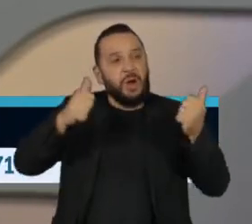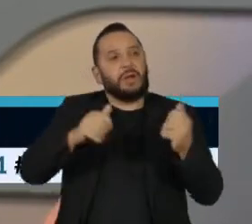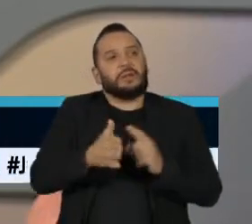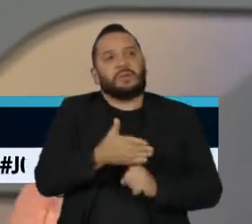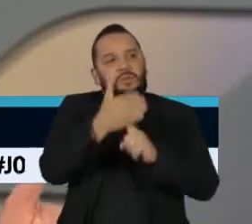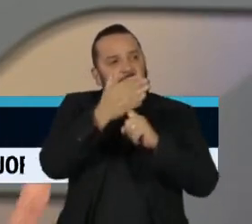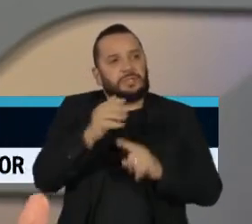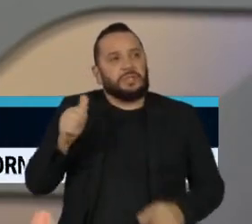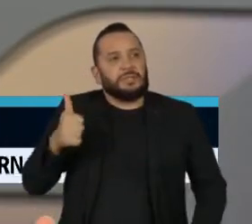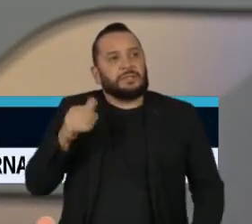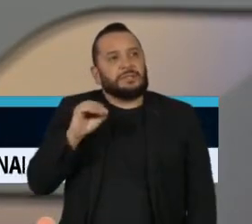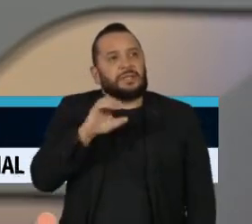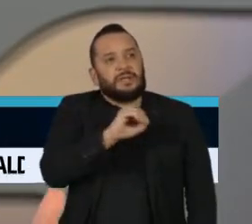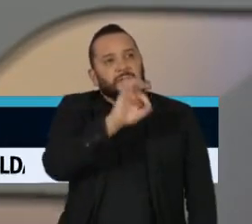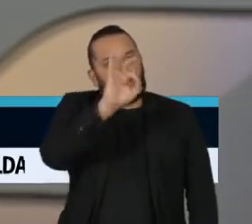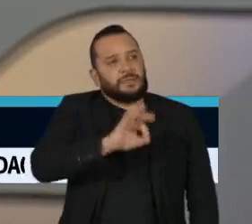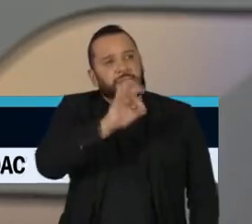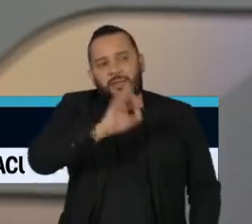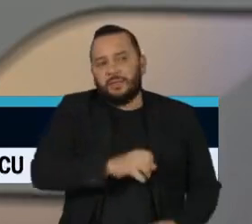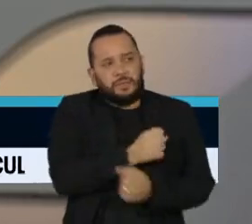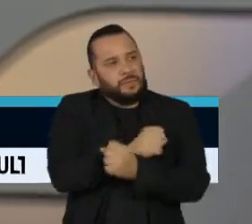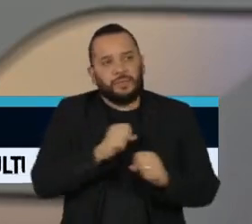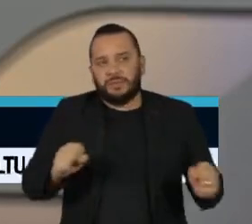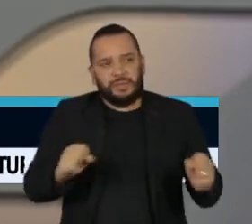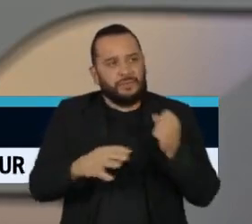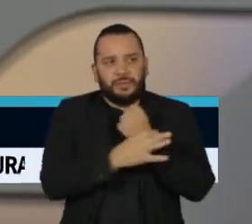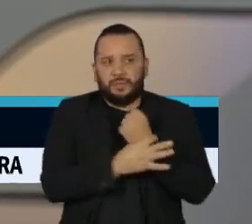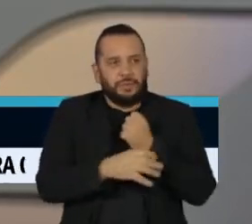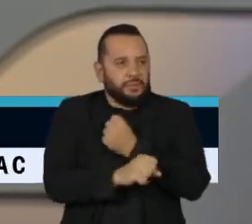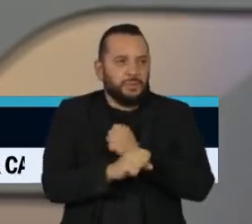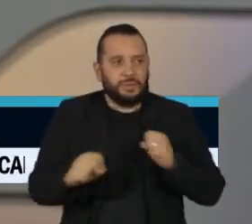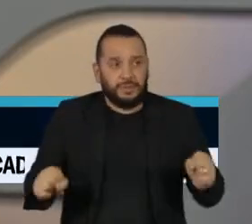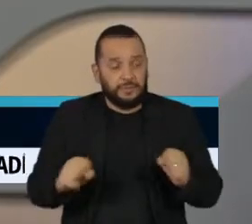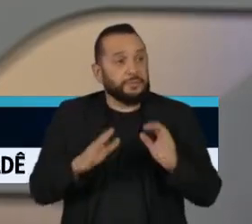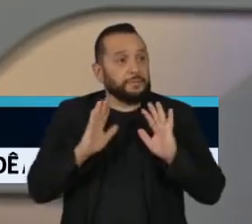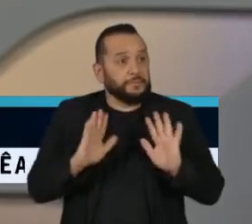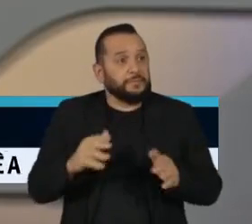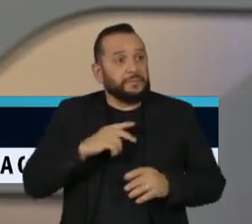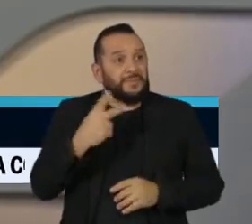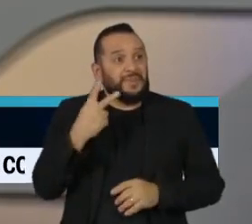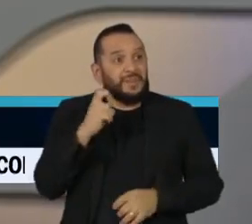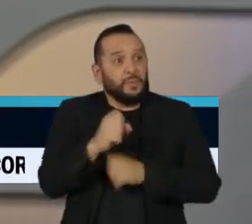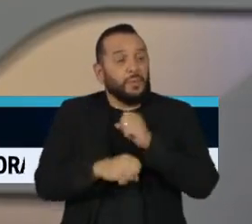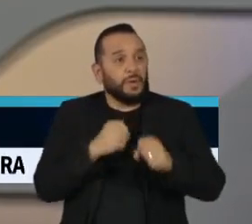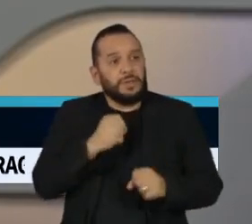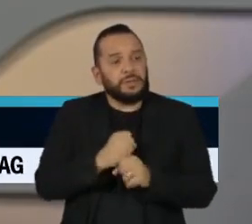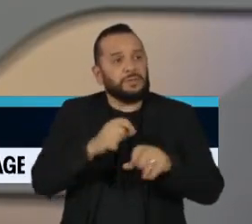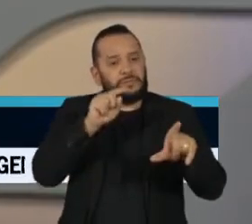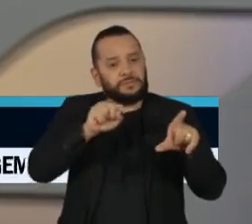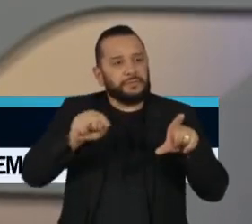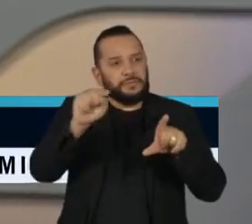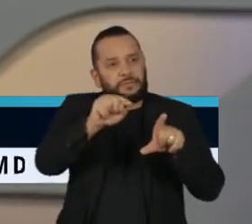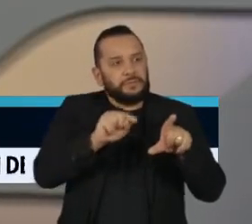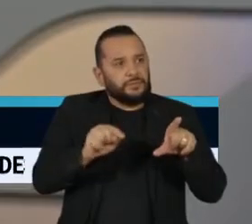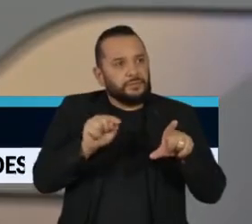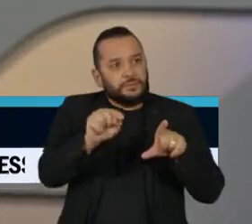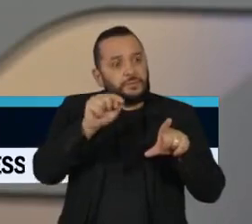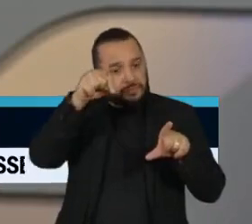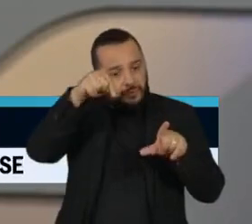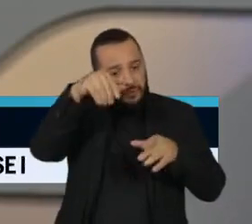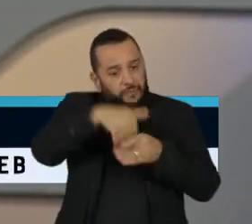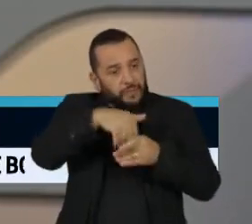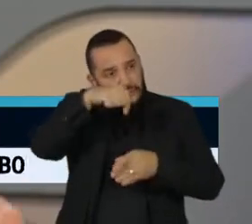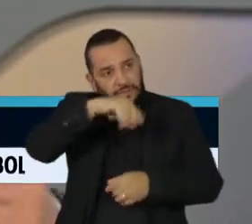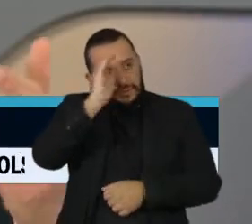Mas o processo, durante esses 25 anos, o processo eleitoral brasileiro nunca deixou margem a